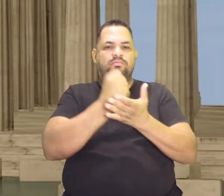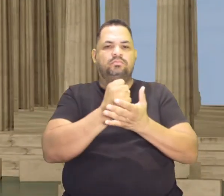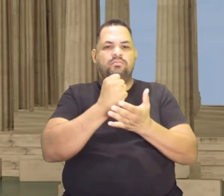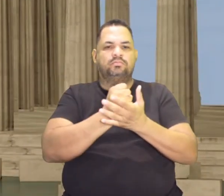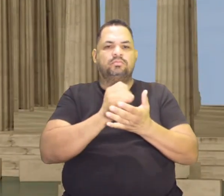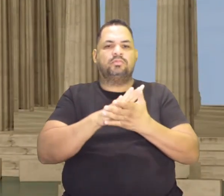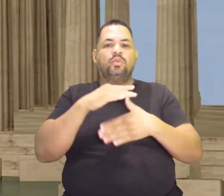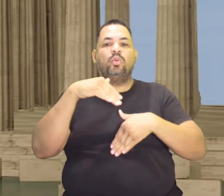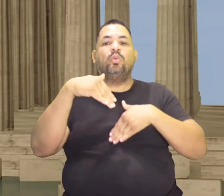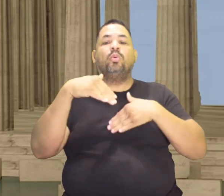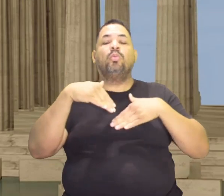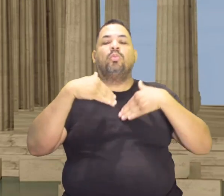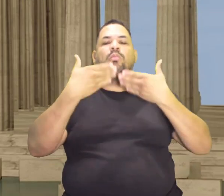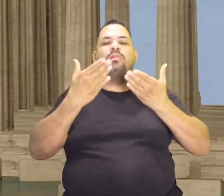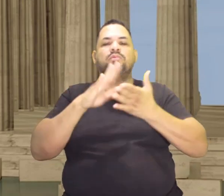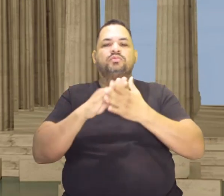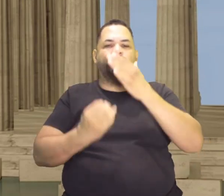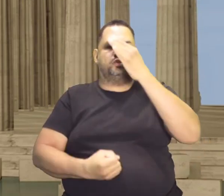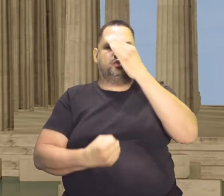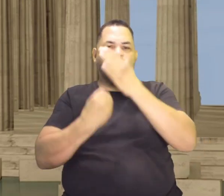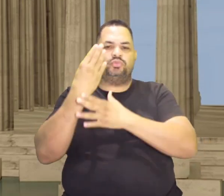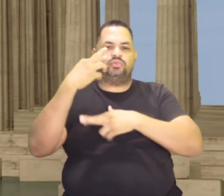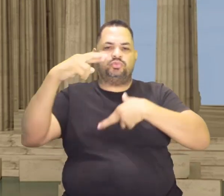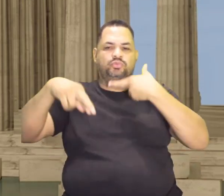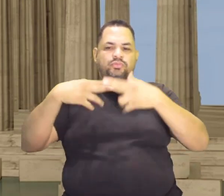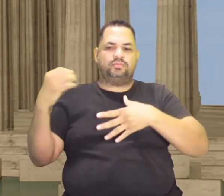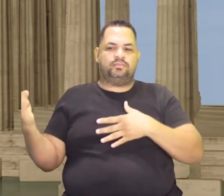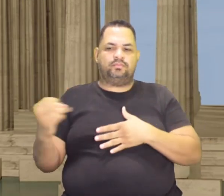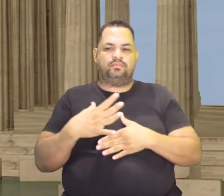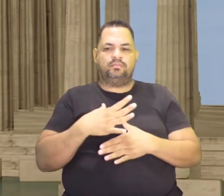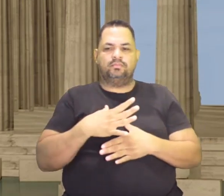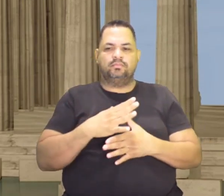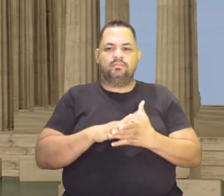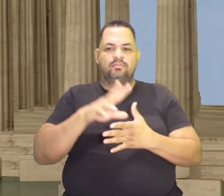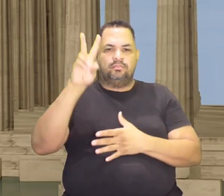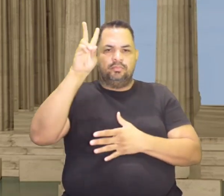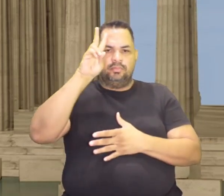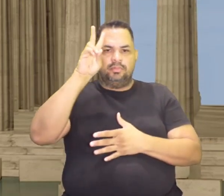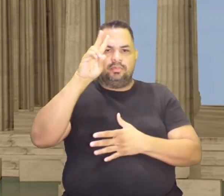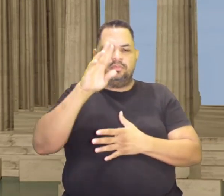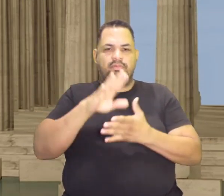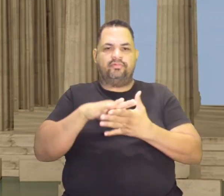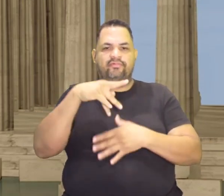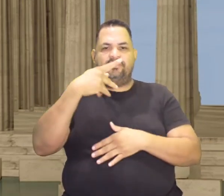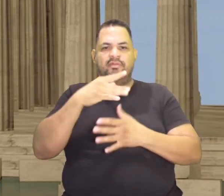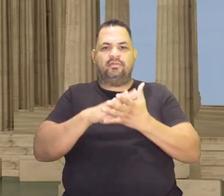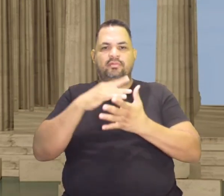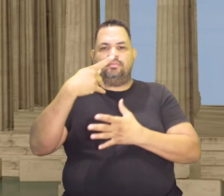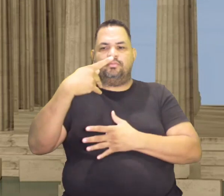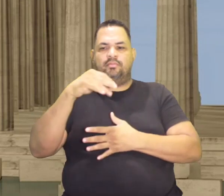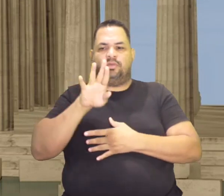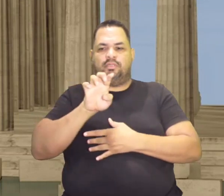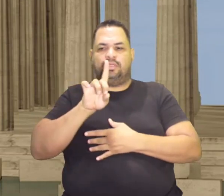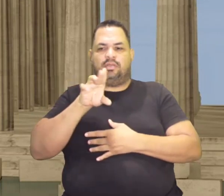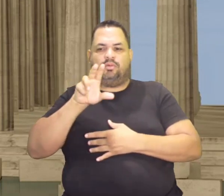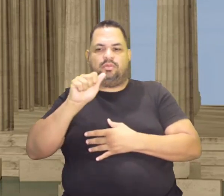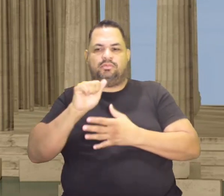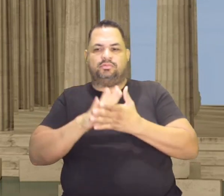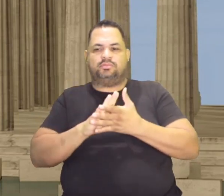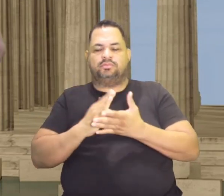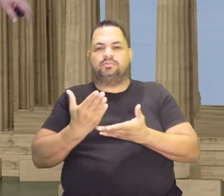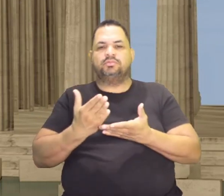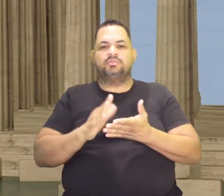âmbito do Renascimento. Ou seja, lembra que na aula anterior nós falamos sobre Protágoras? O homem é a medida de todas as